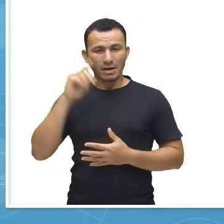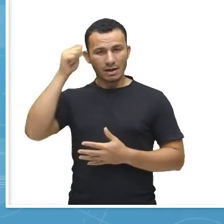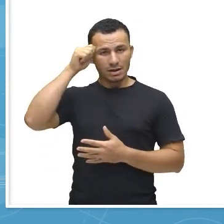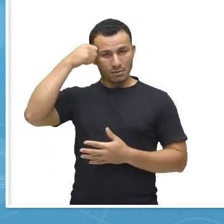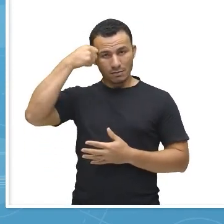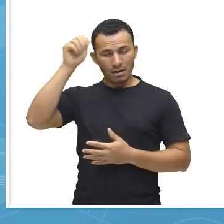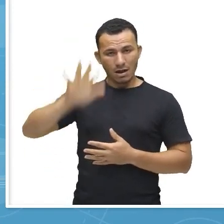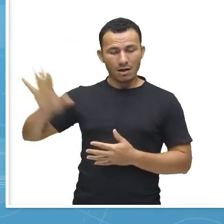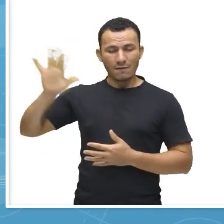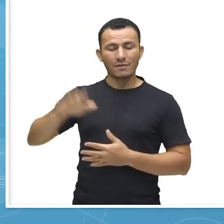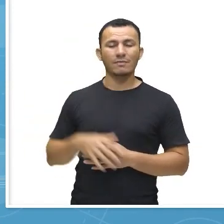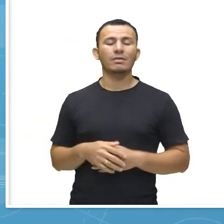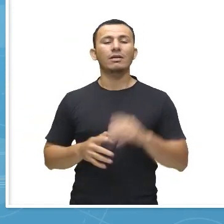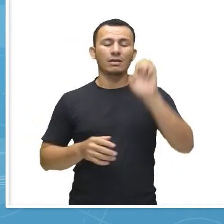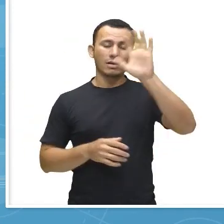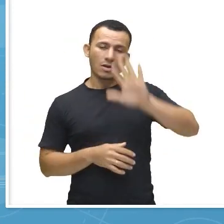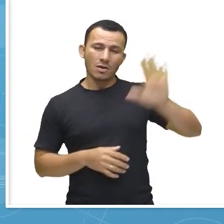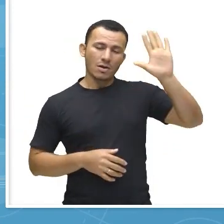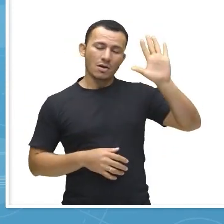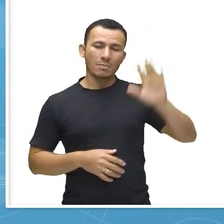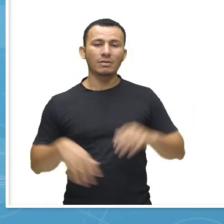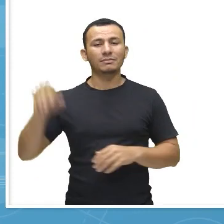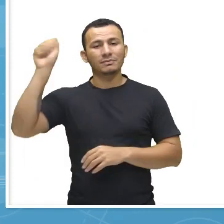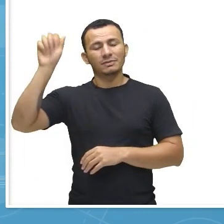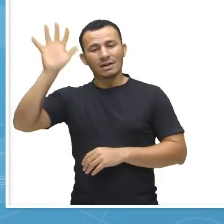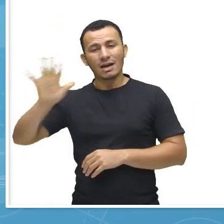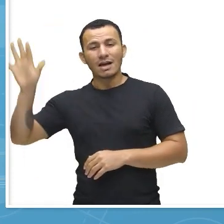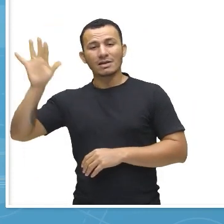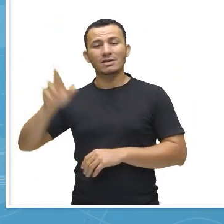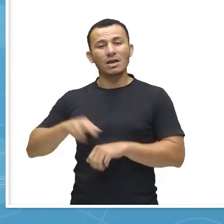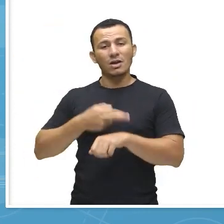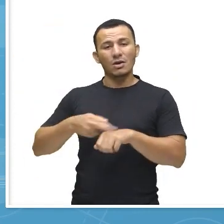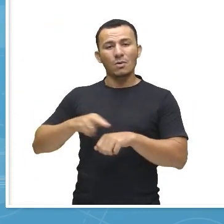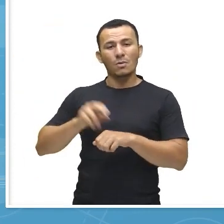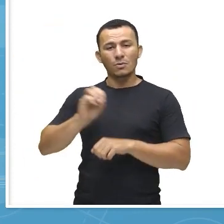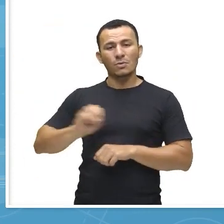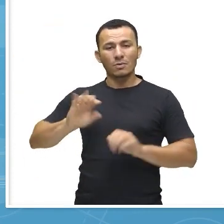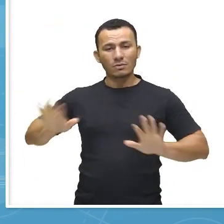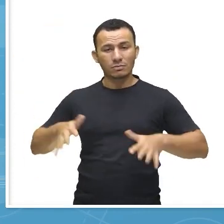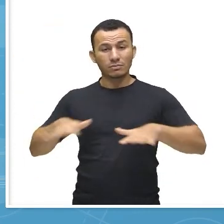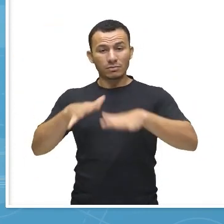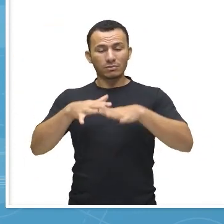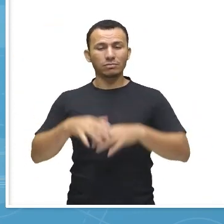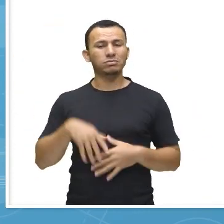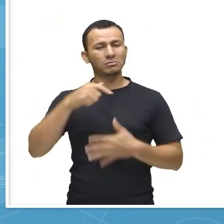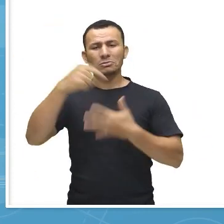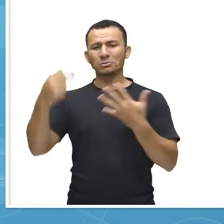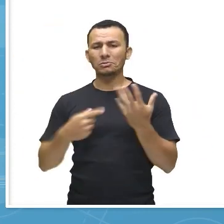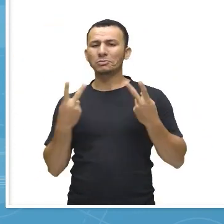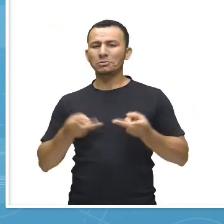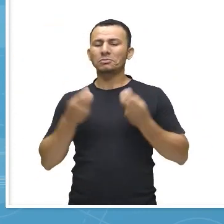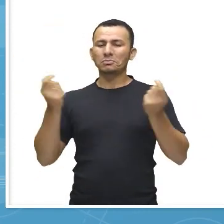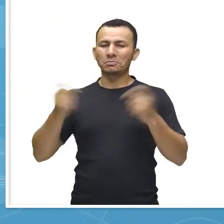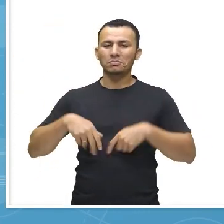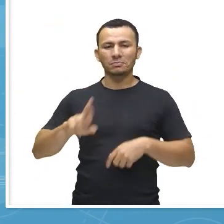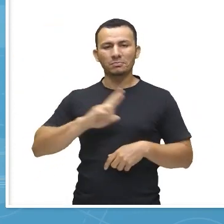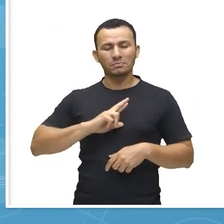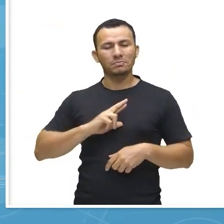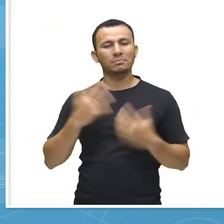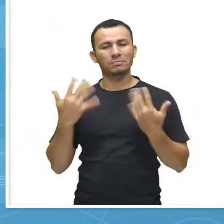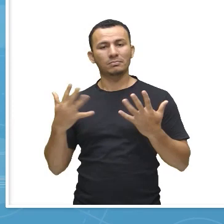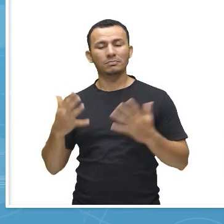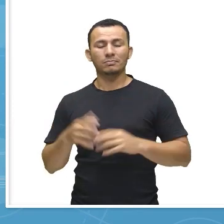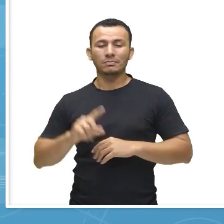vermelho Europa, laranja Ásia, azul Antártida e roxo Oceania. Lá foi, aí eu consegui identificar todos. Vamos já verificar se está